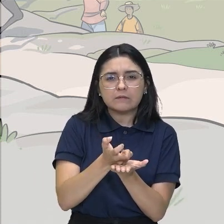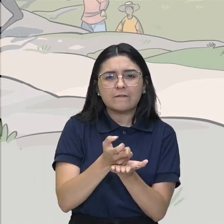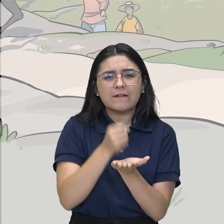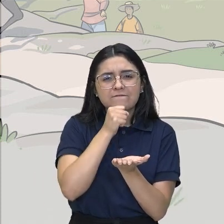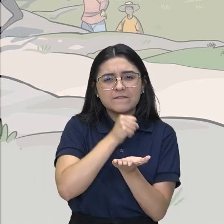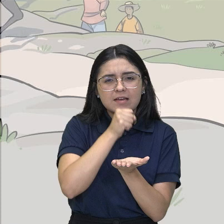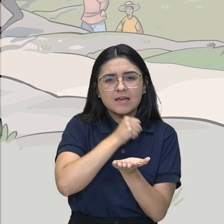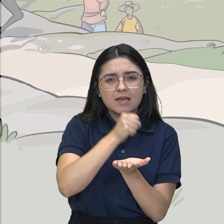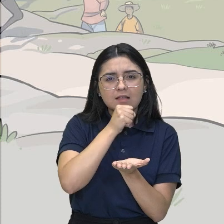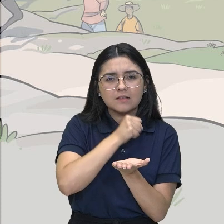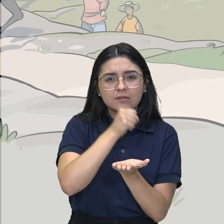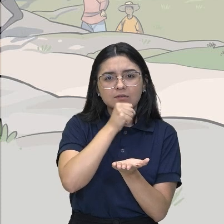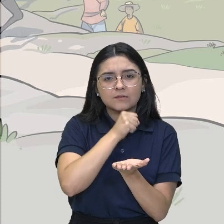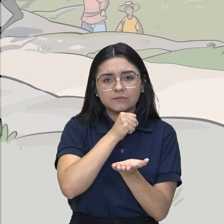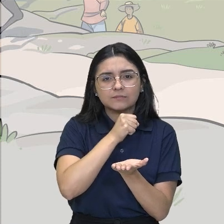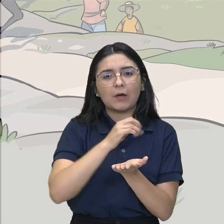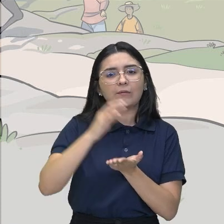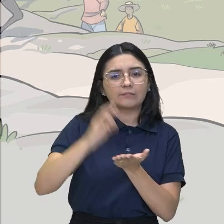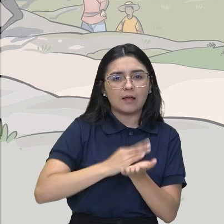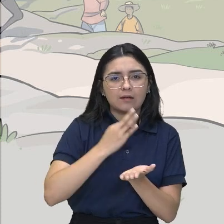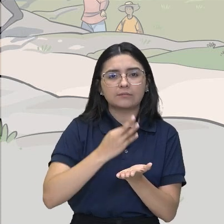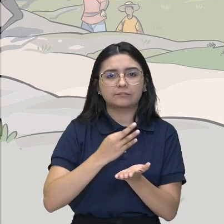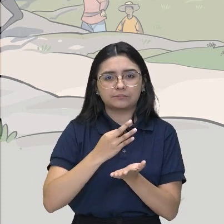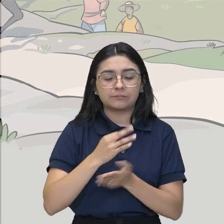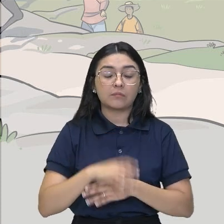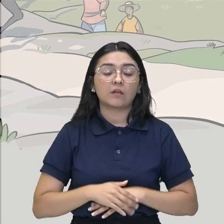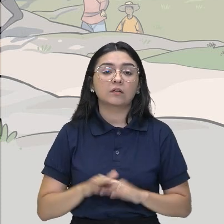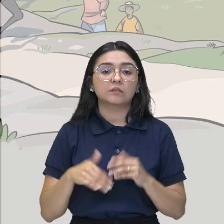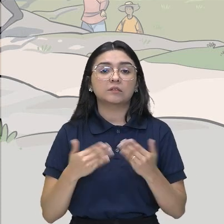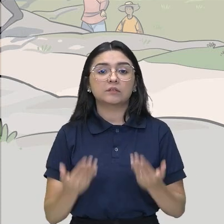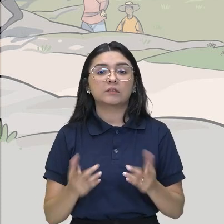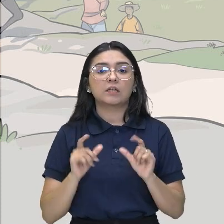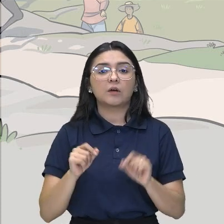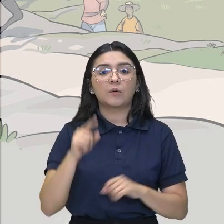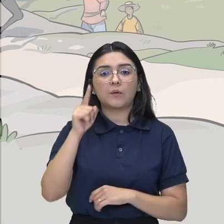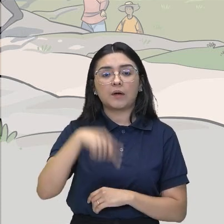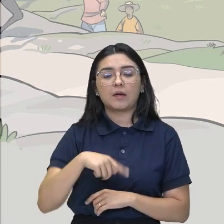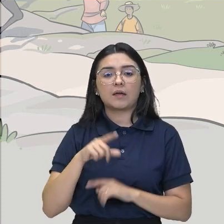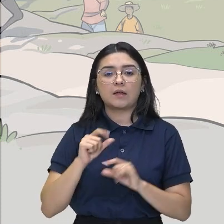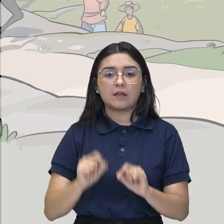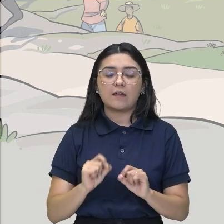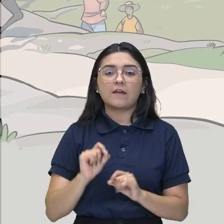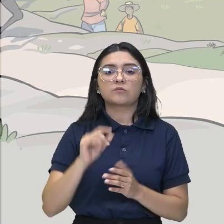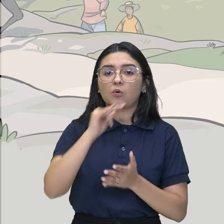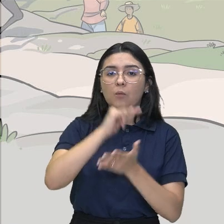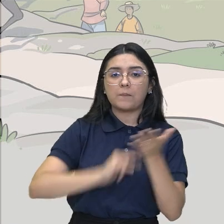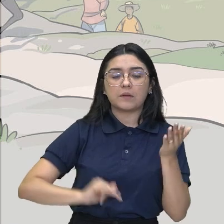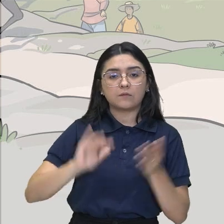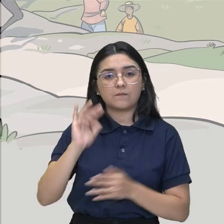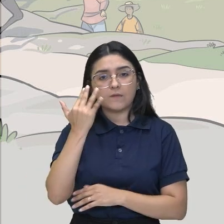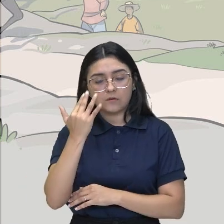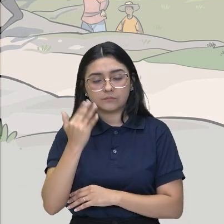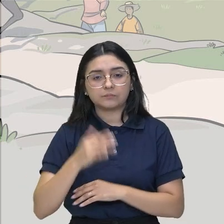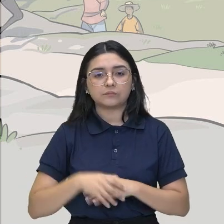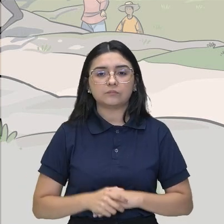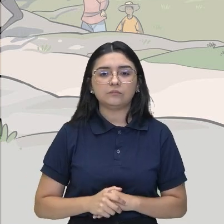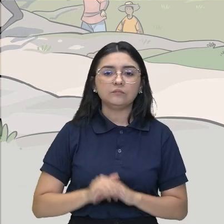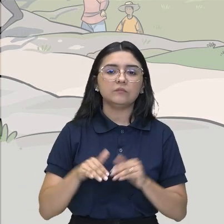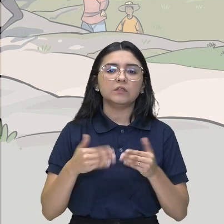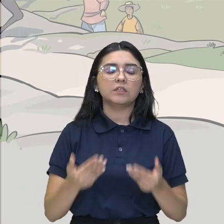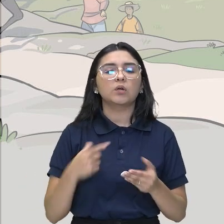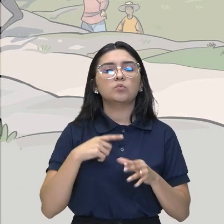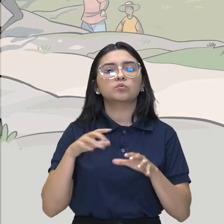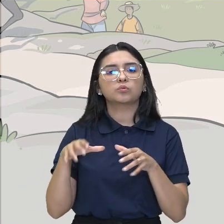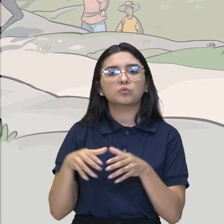a autenticidade do documento. Isso é grilar terras, tá, gente? E grande parte dos latifundiários